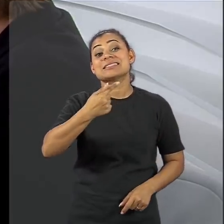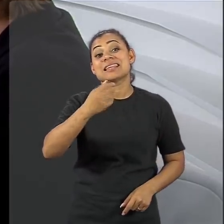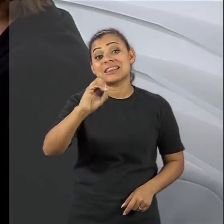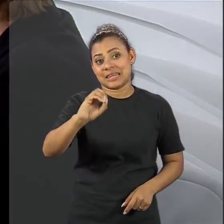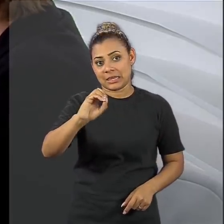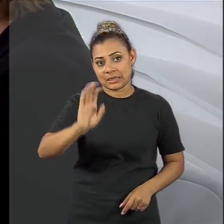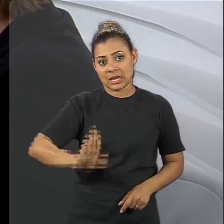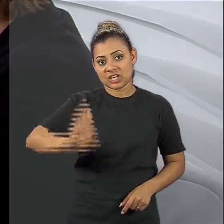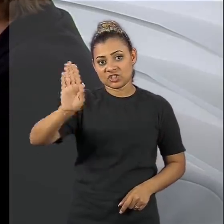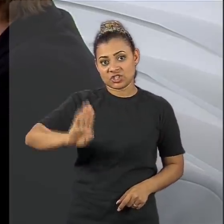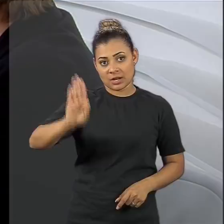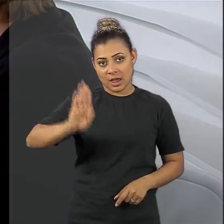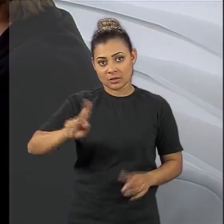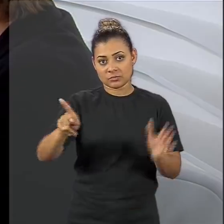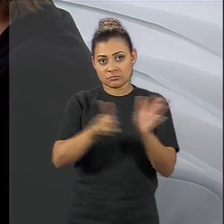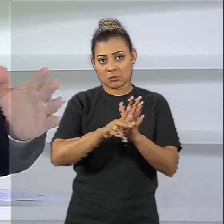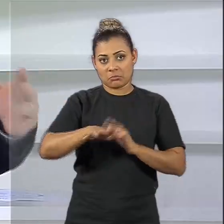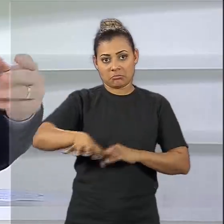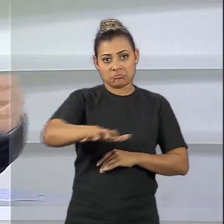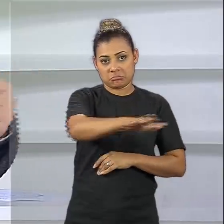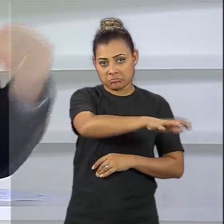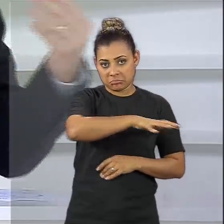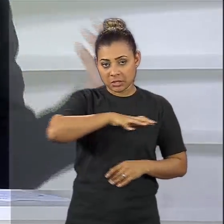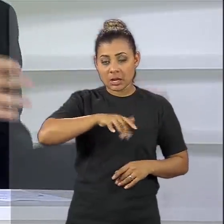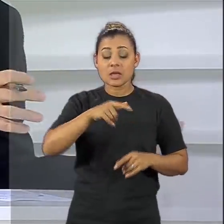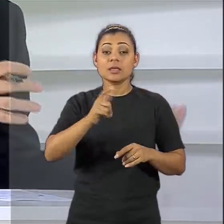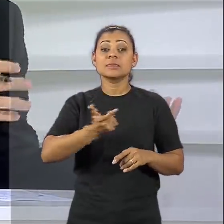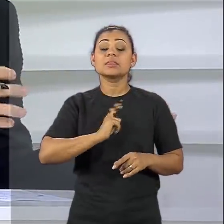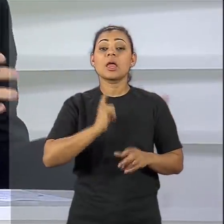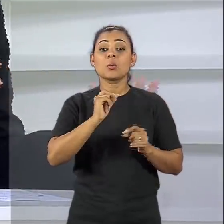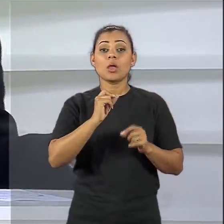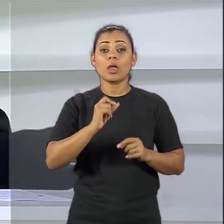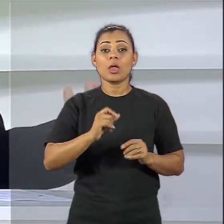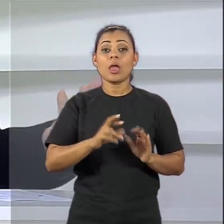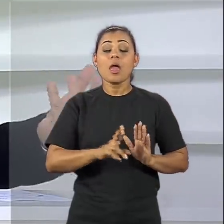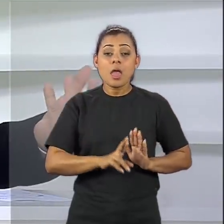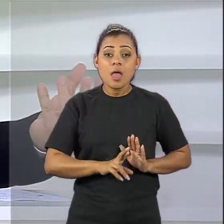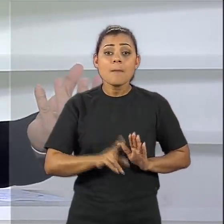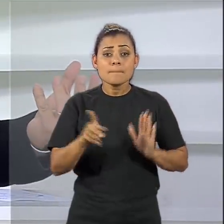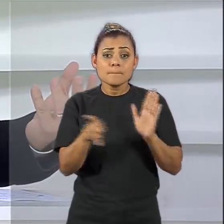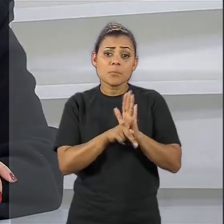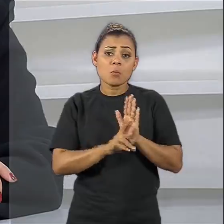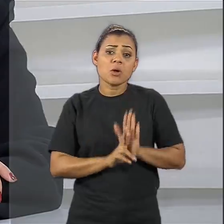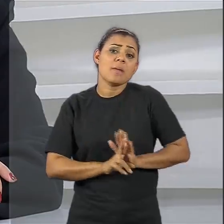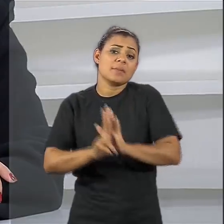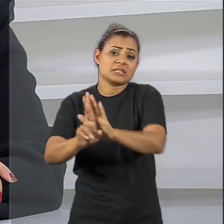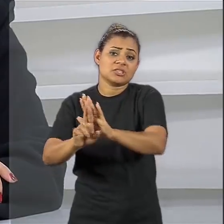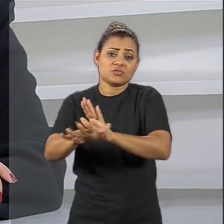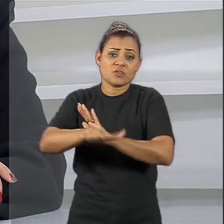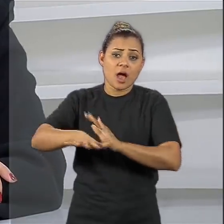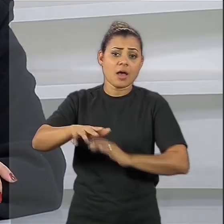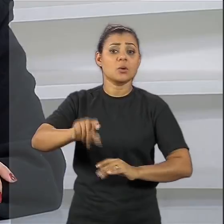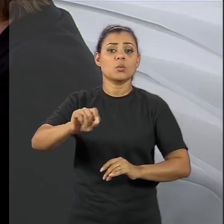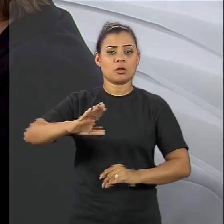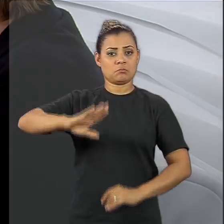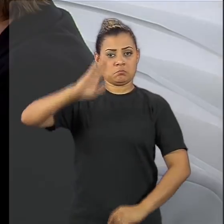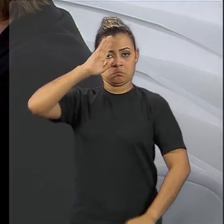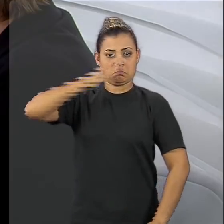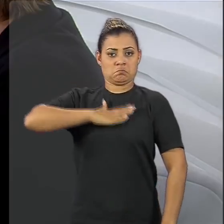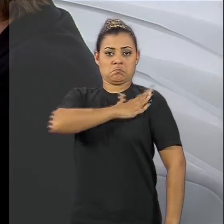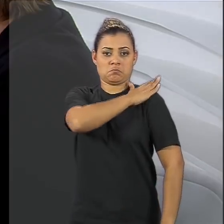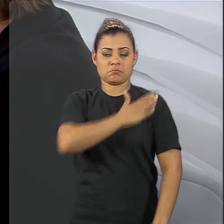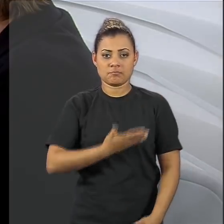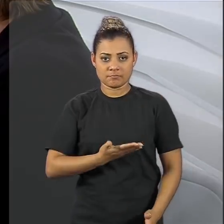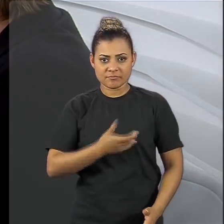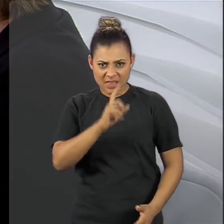parece, nas diversas instâncias, de que seja representativo das Forças Armadas. Então, não dá para acreditar nisso, que